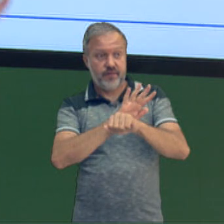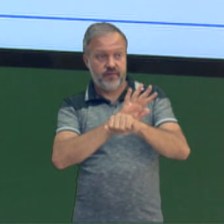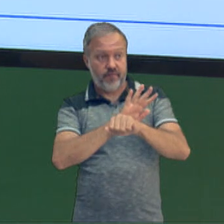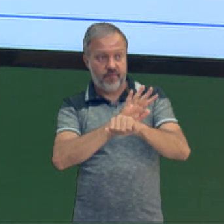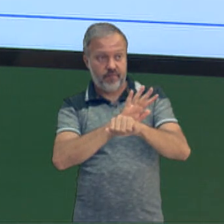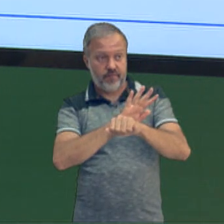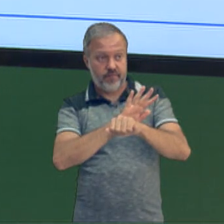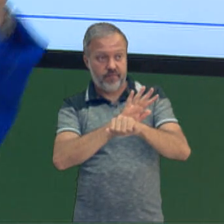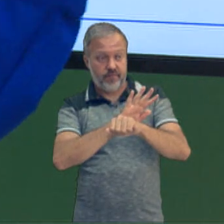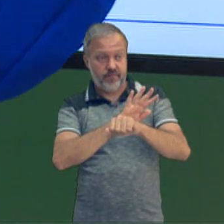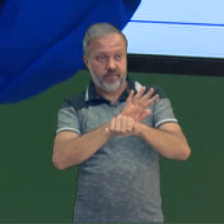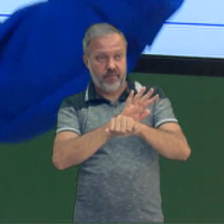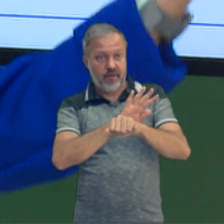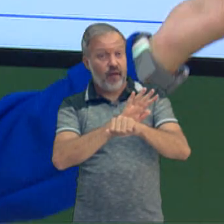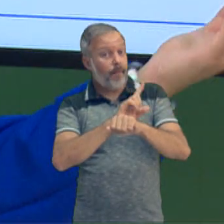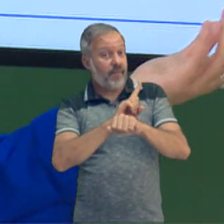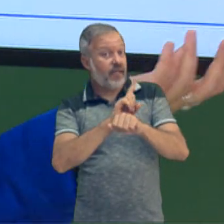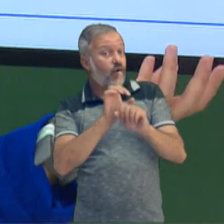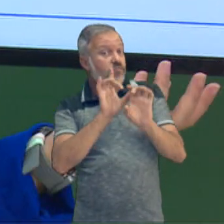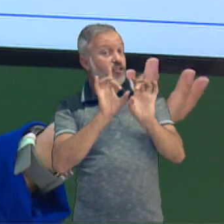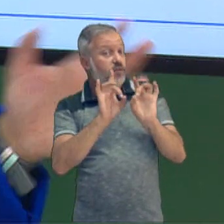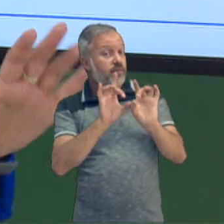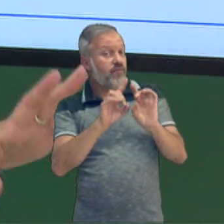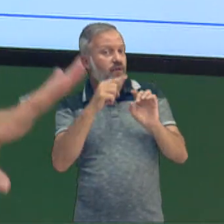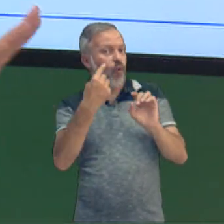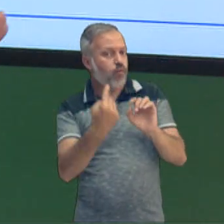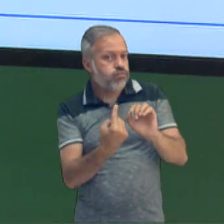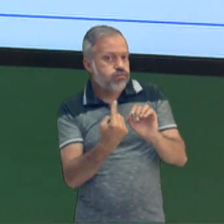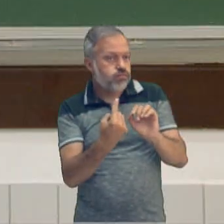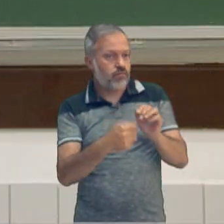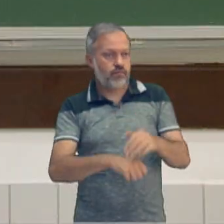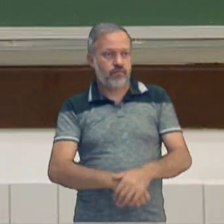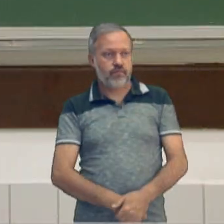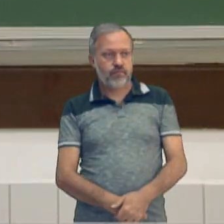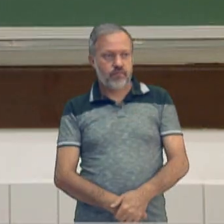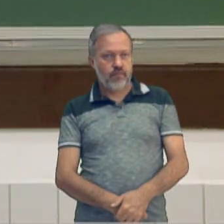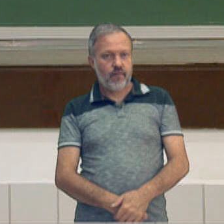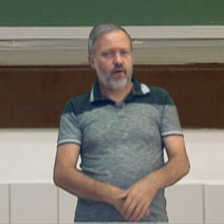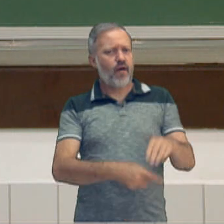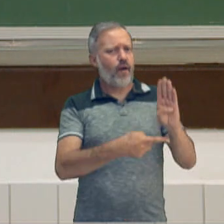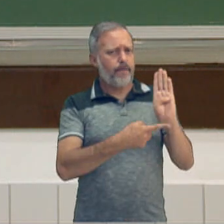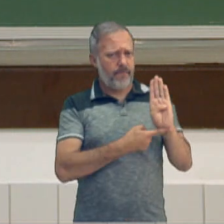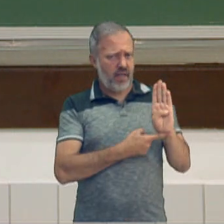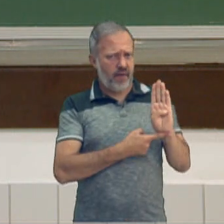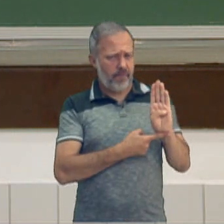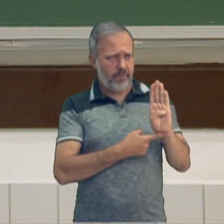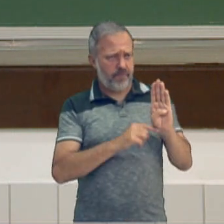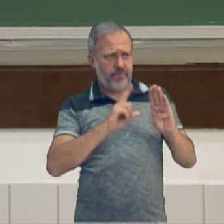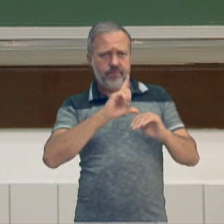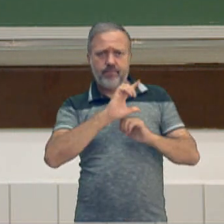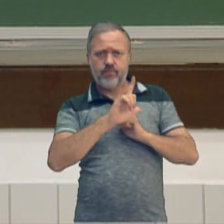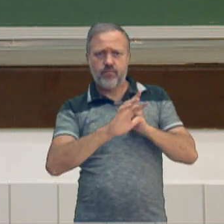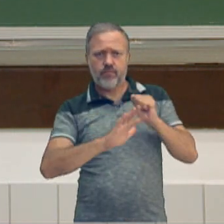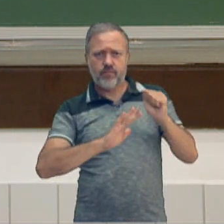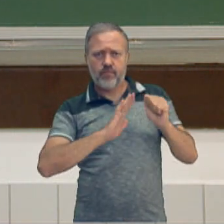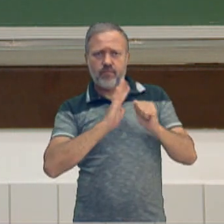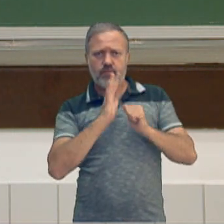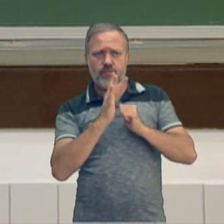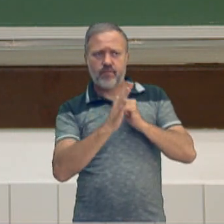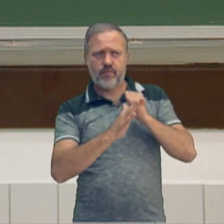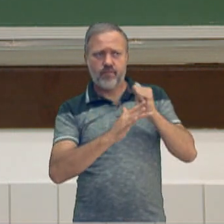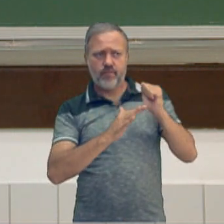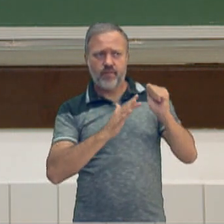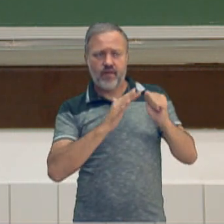fonte de energia para várias coisas, mas não especificamente para isso, ok? Vamos para o próximo aqui. É um lipídio necessário para a maturação